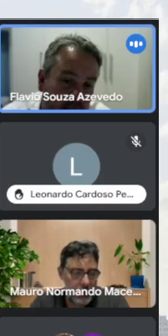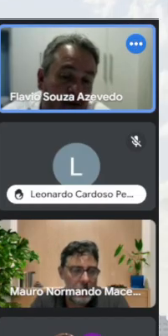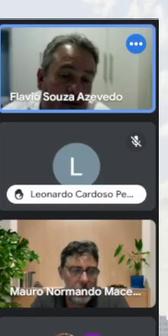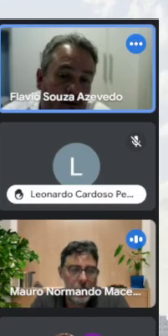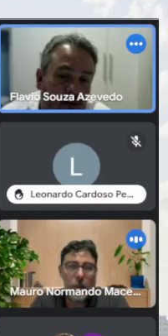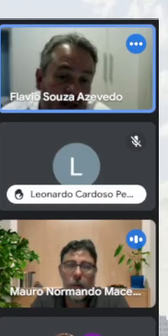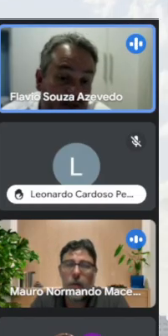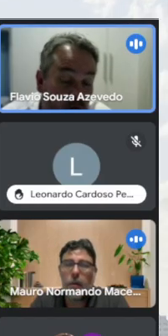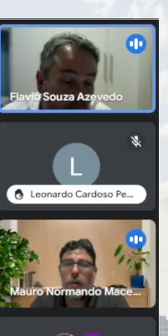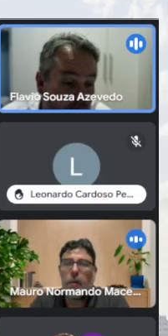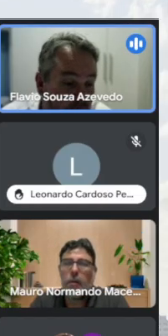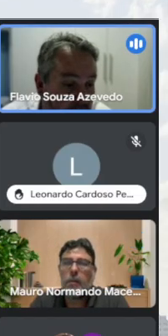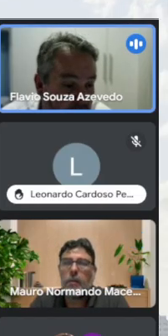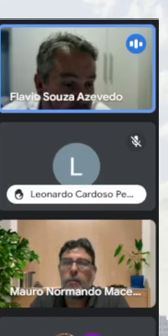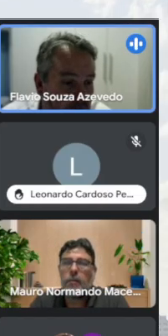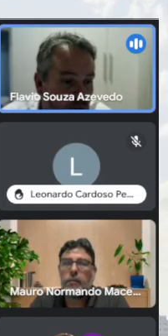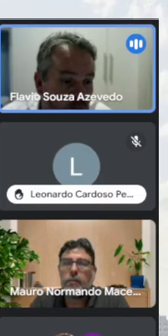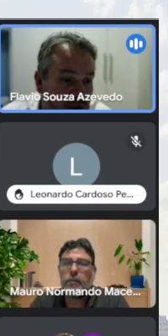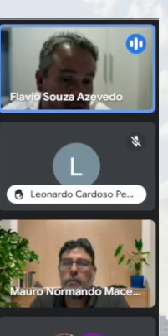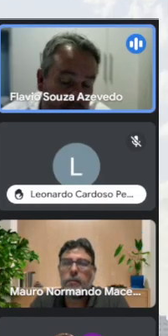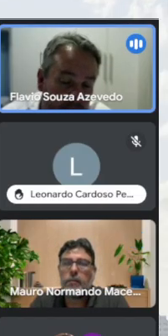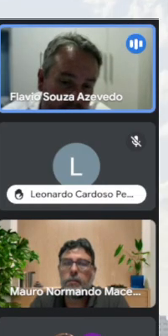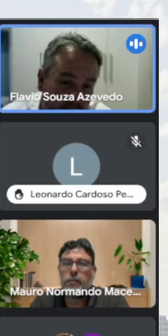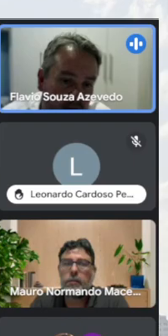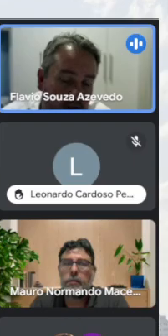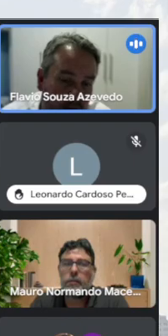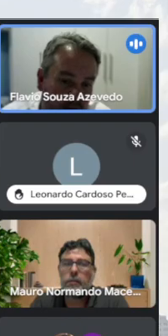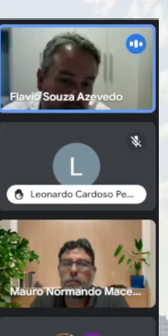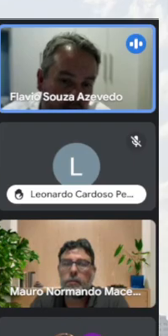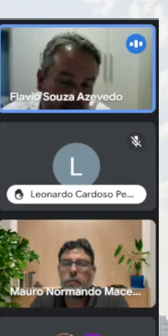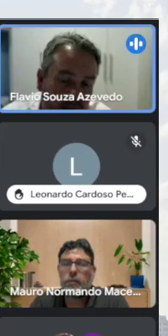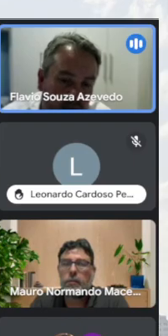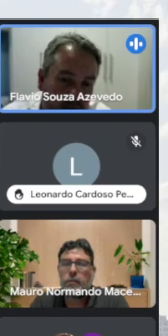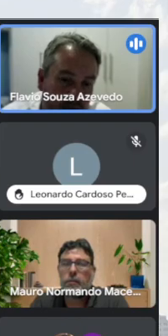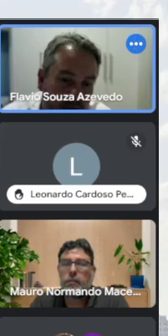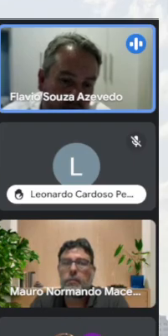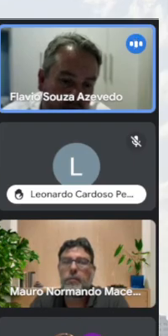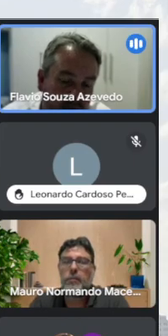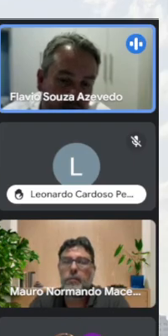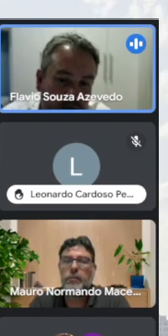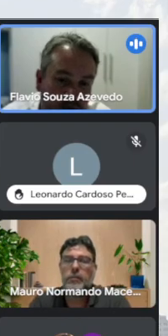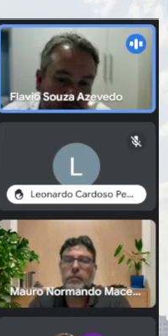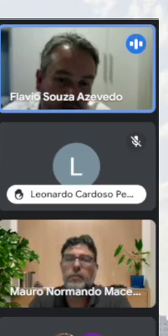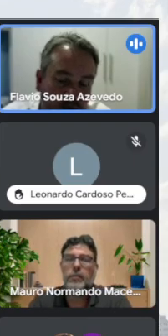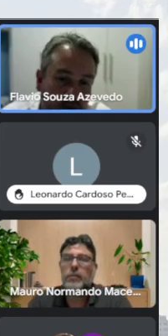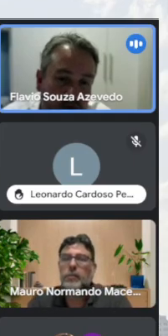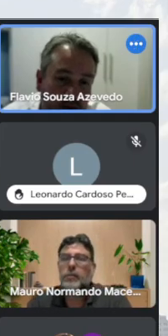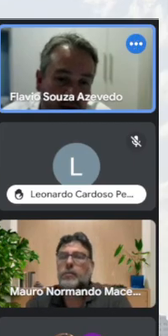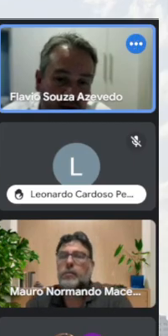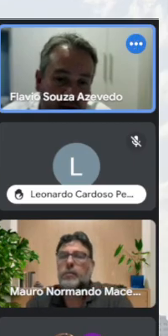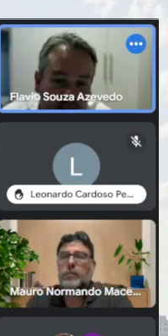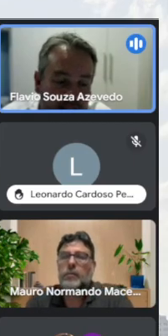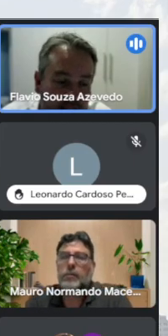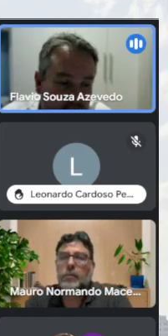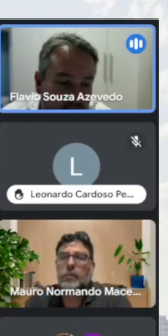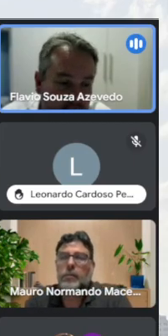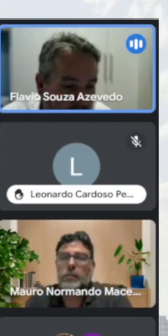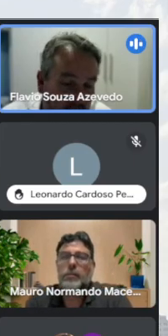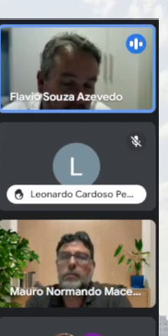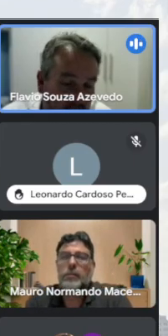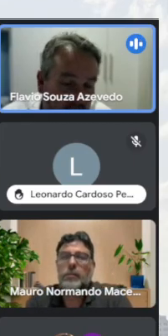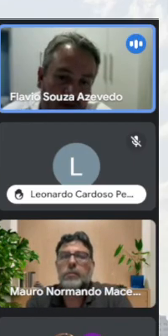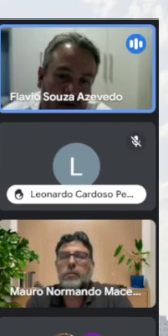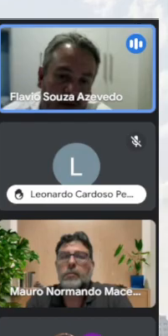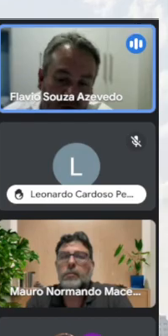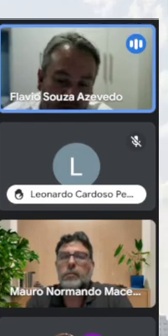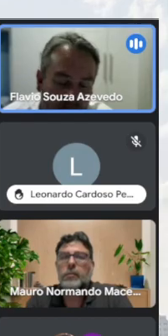dizer, né? Eles formaram uma equipe multidisciplinar, uma equipe grande, né, com várias pessoas envolvidas, que a gente sabe que a